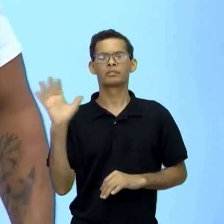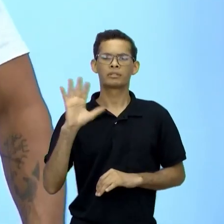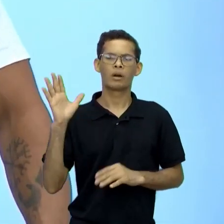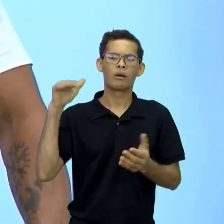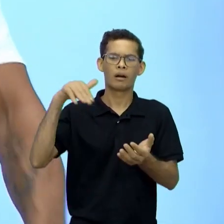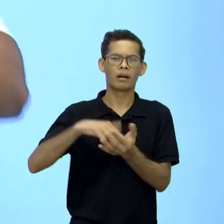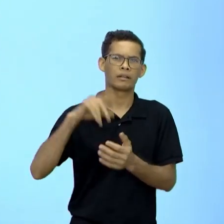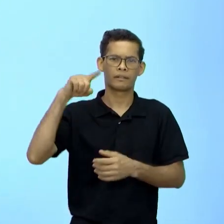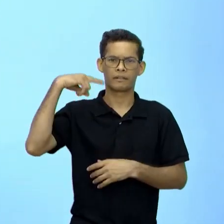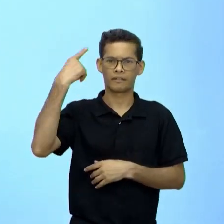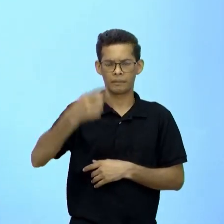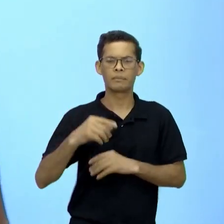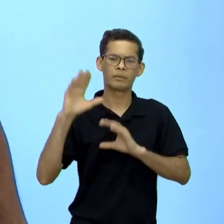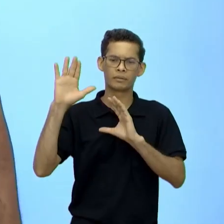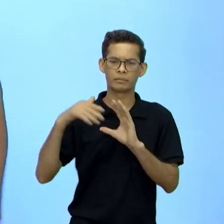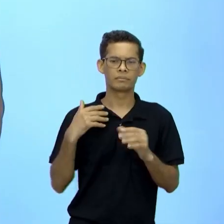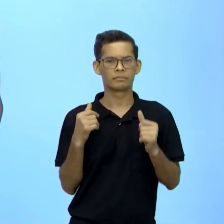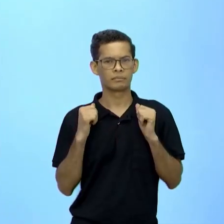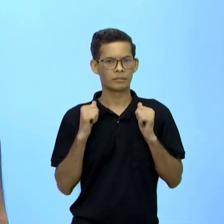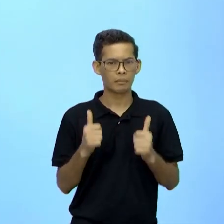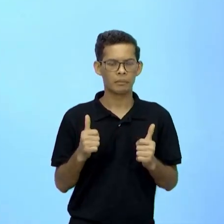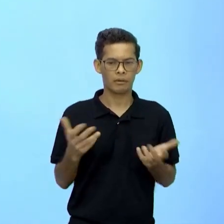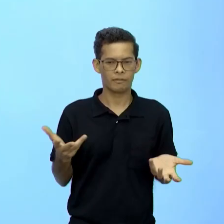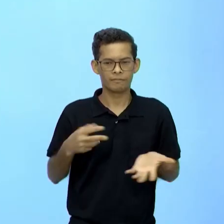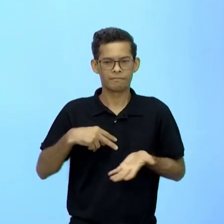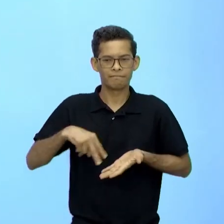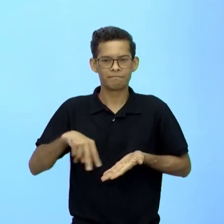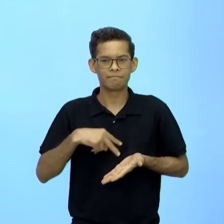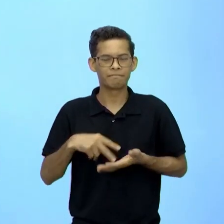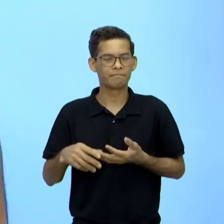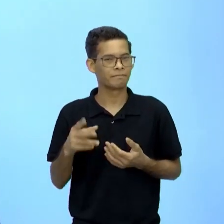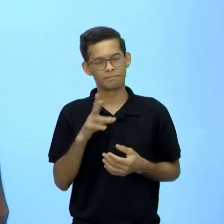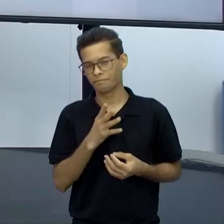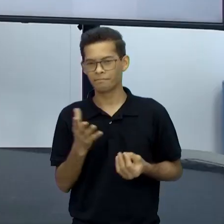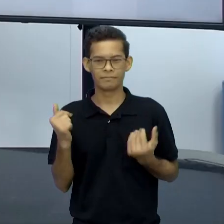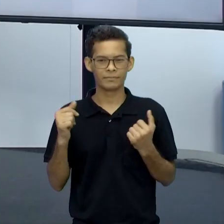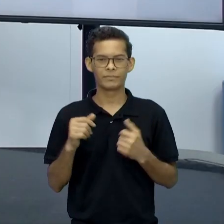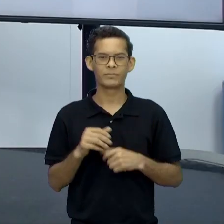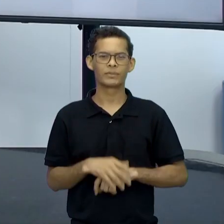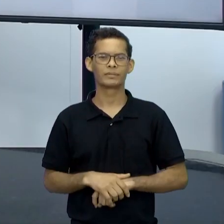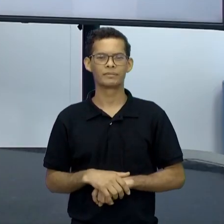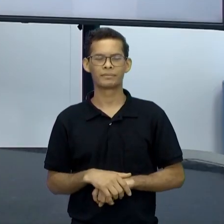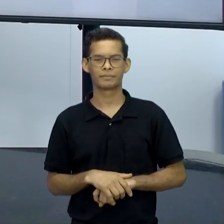até a próxima aí. Manda o good! Até o final!